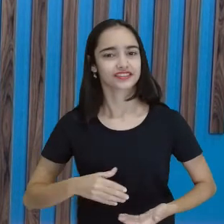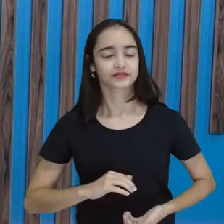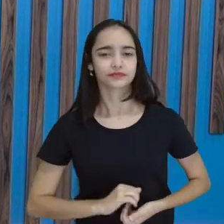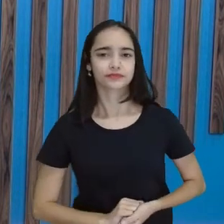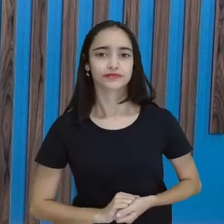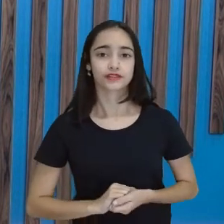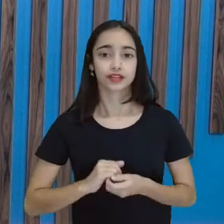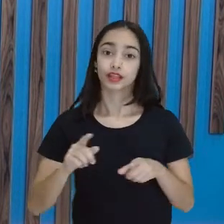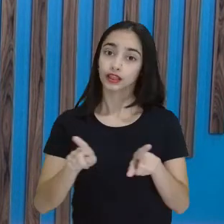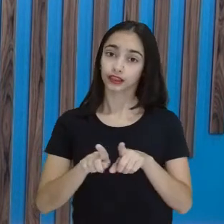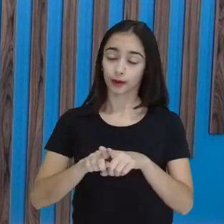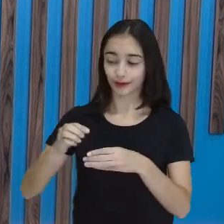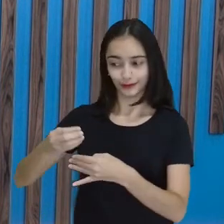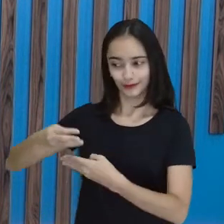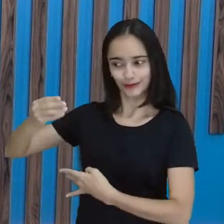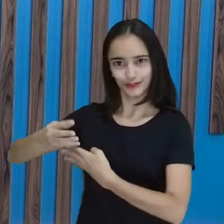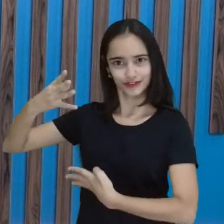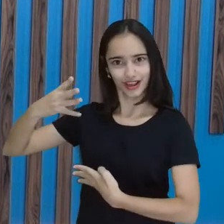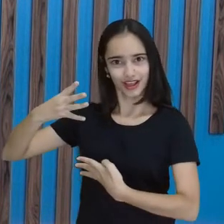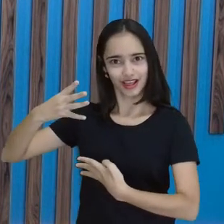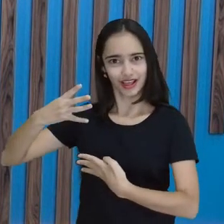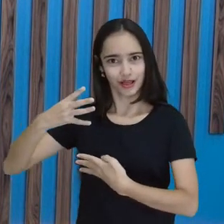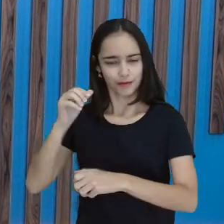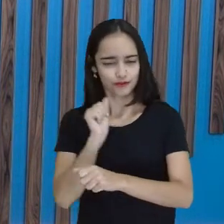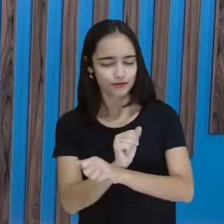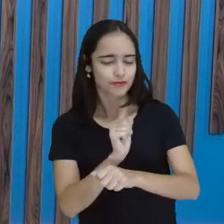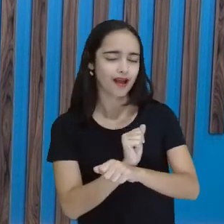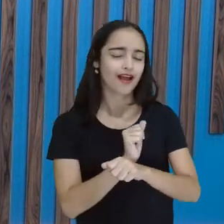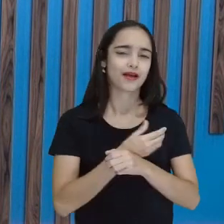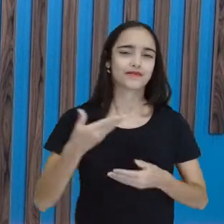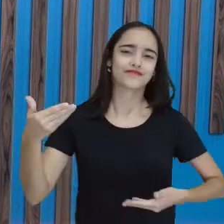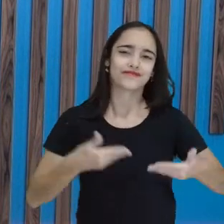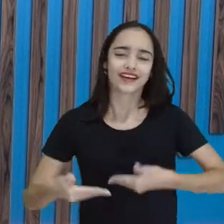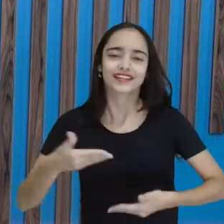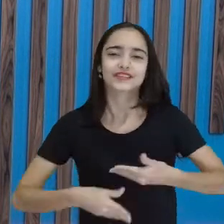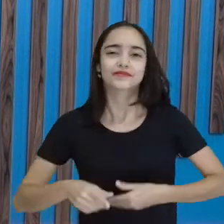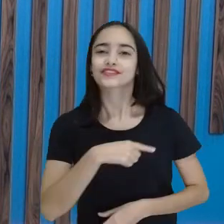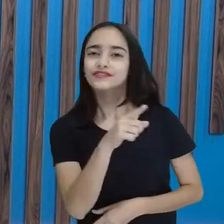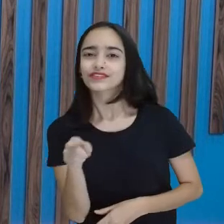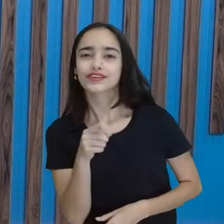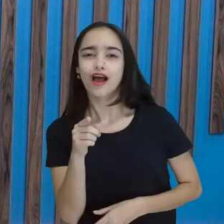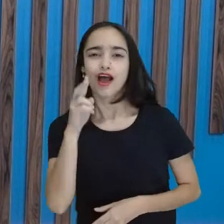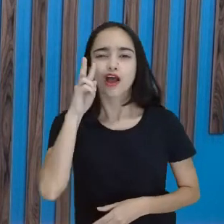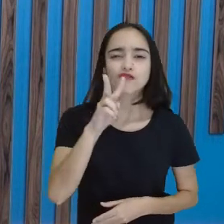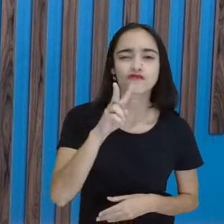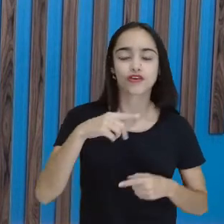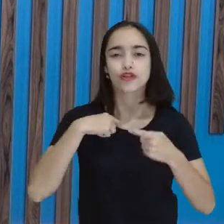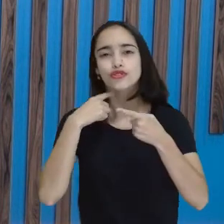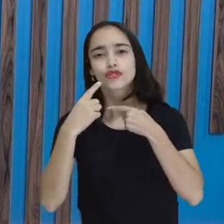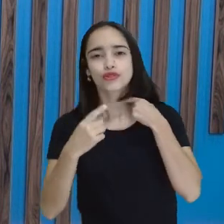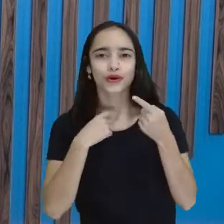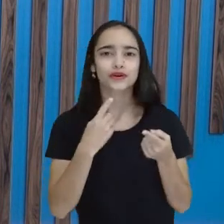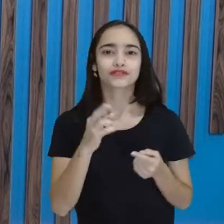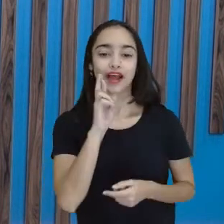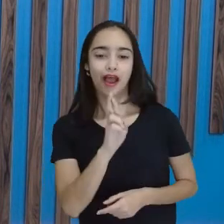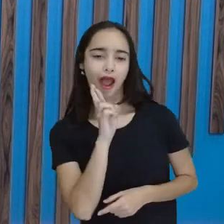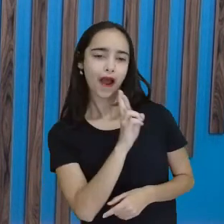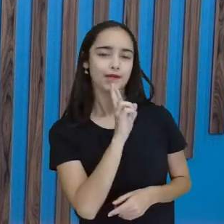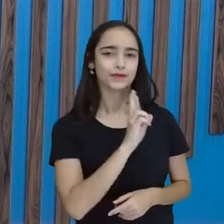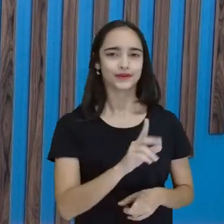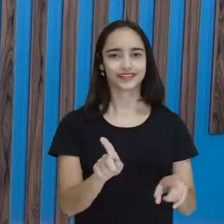gênero textual cartaz. É isso mesmo que você vai aprender nessa aula. Para tornar essa aula mais inclusiva, eu tenho